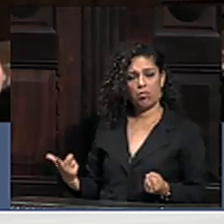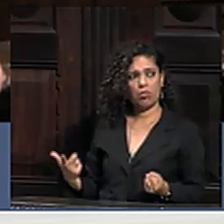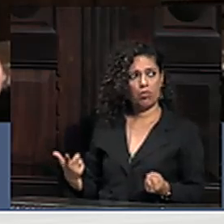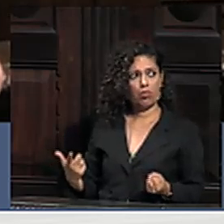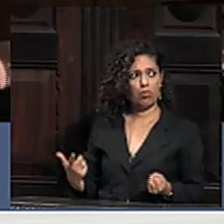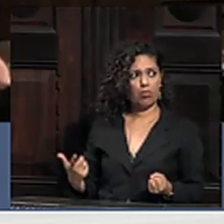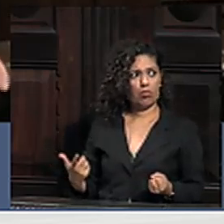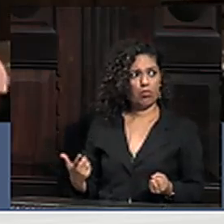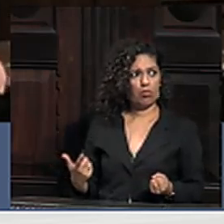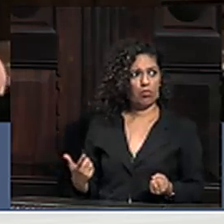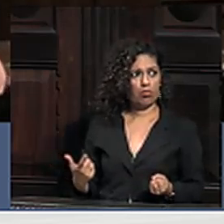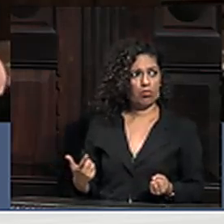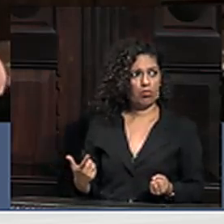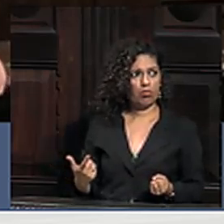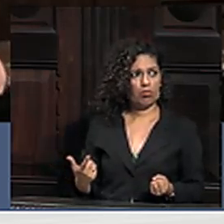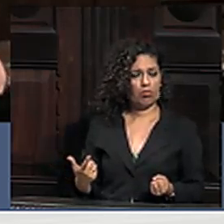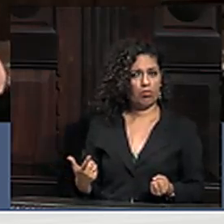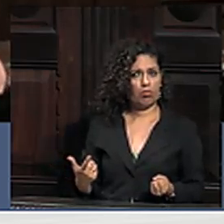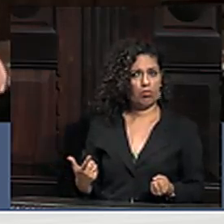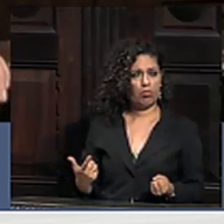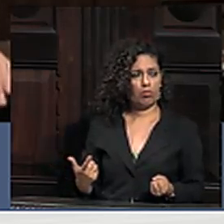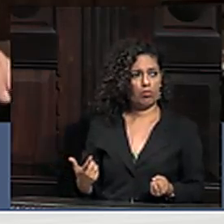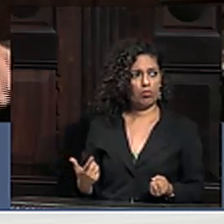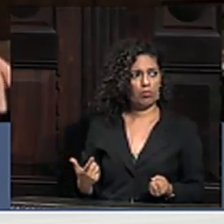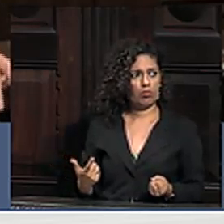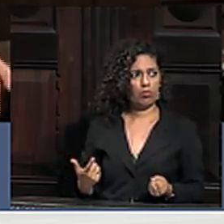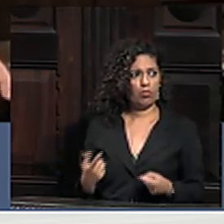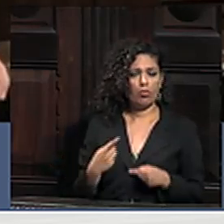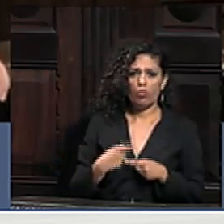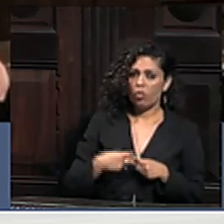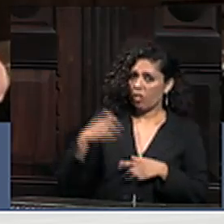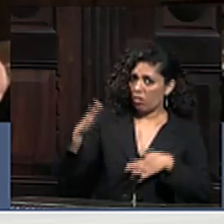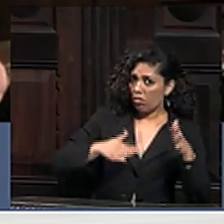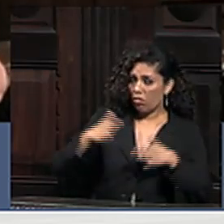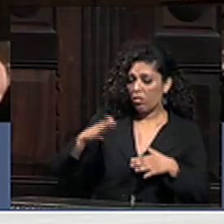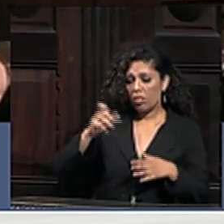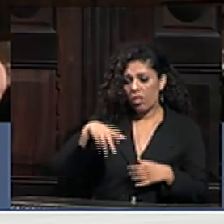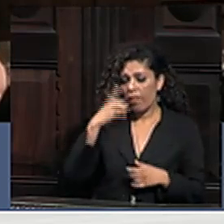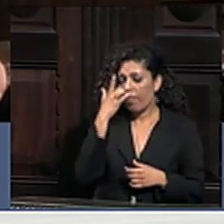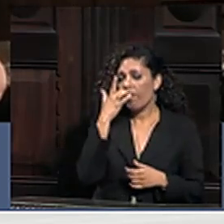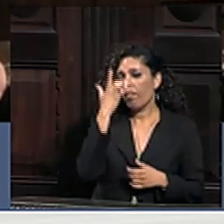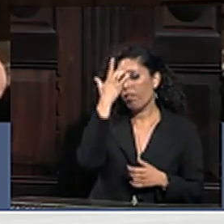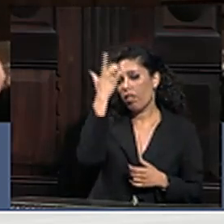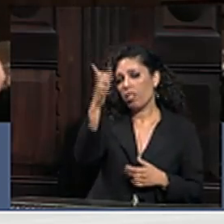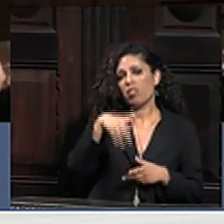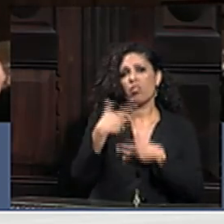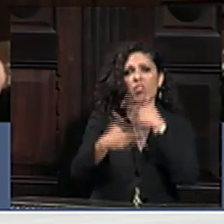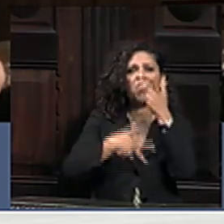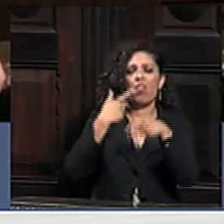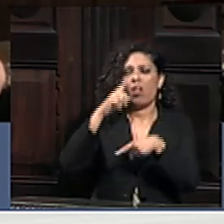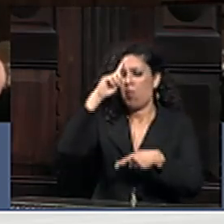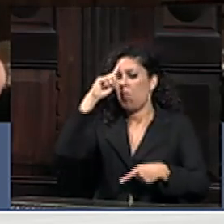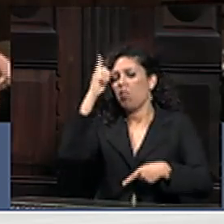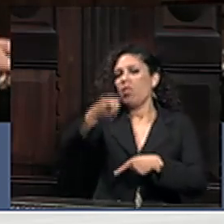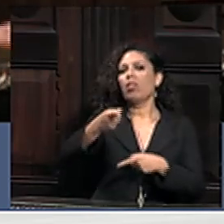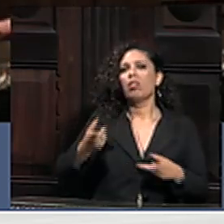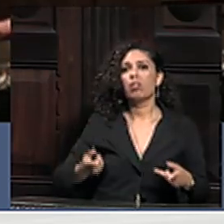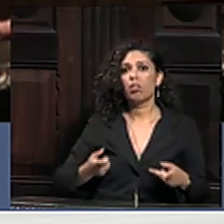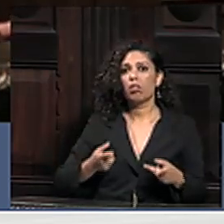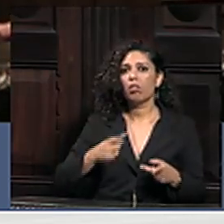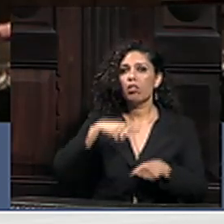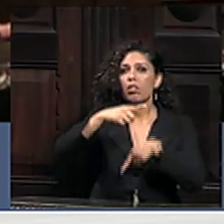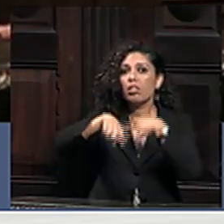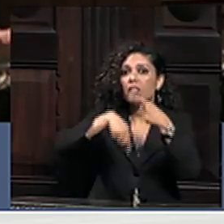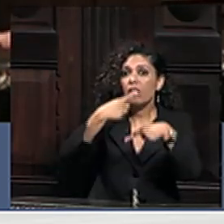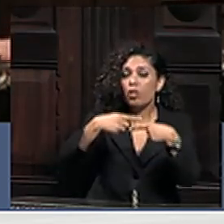é justo para os dois lados. Que às vezes é muito fácil dar uma ordem, depois que